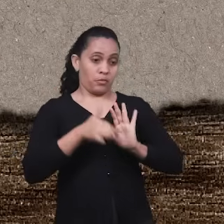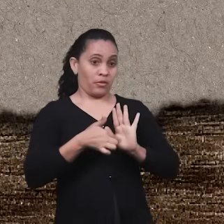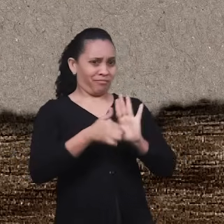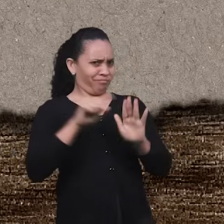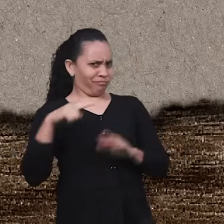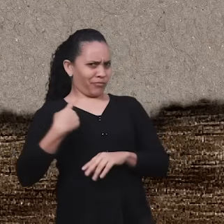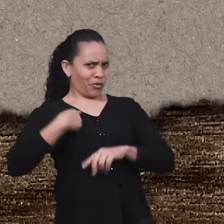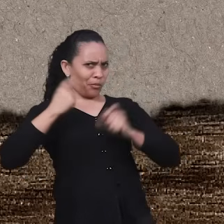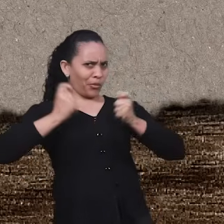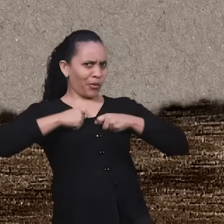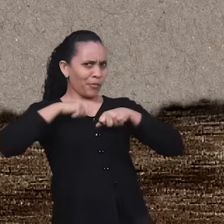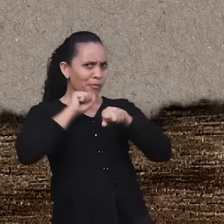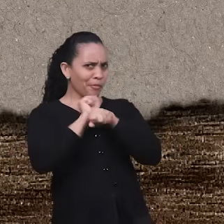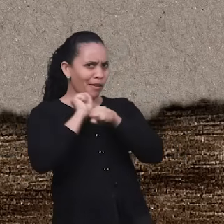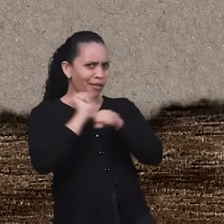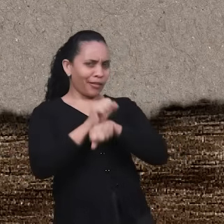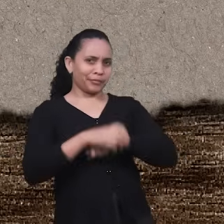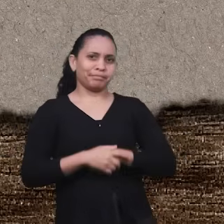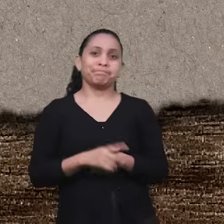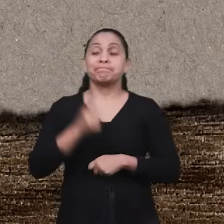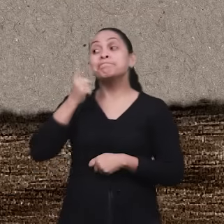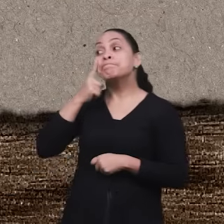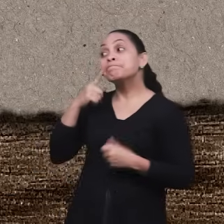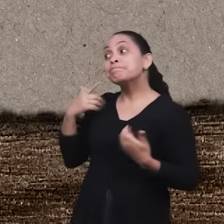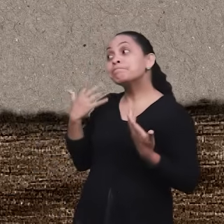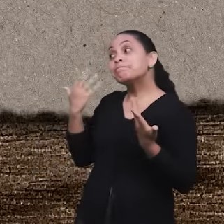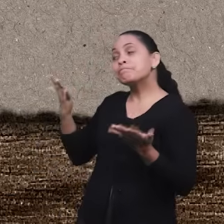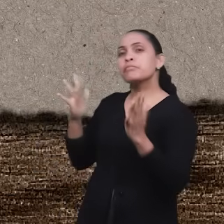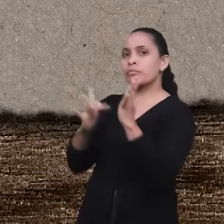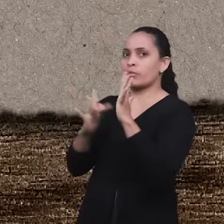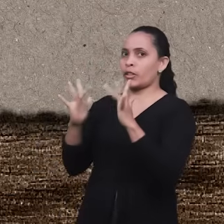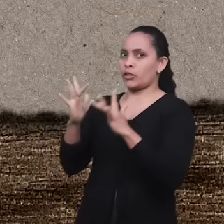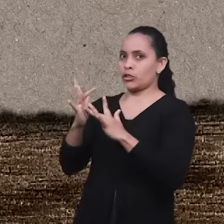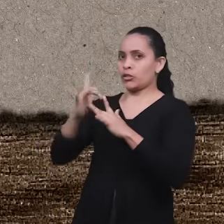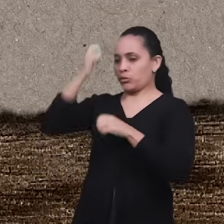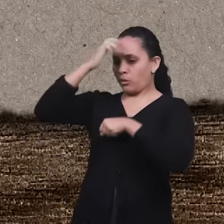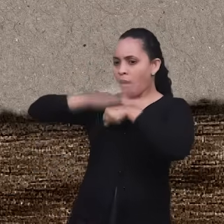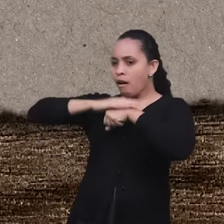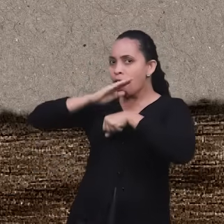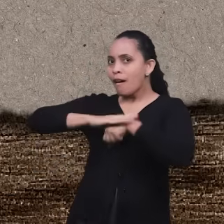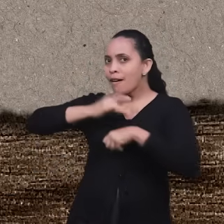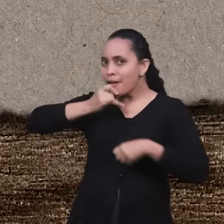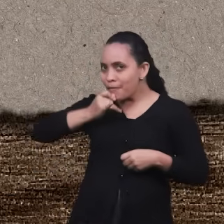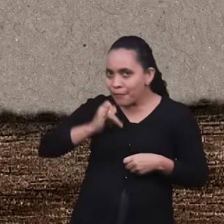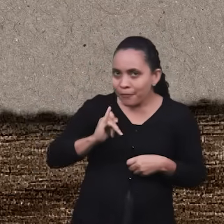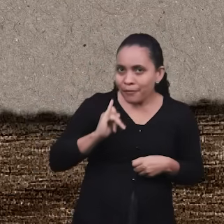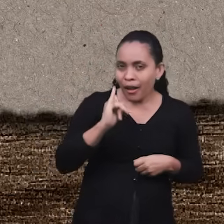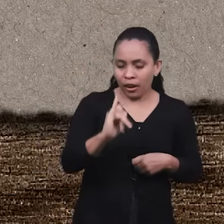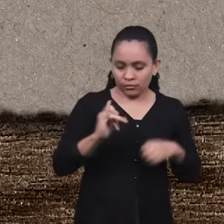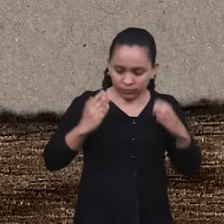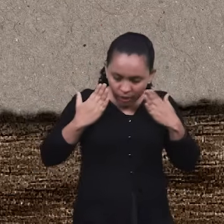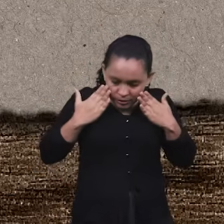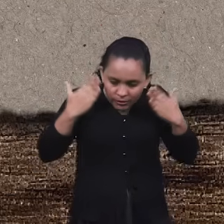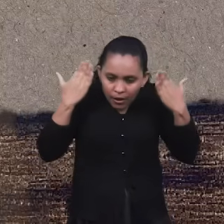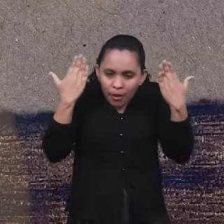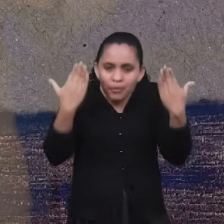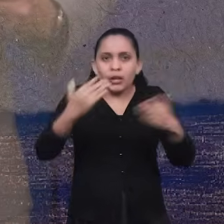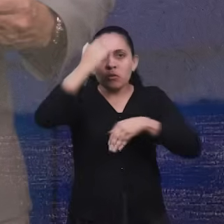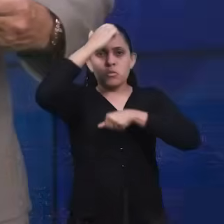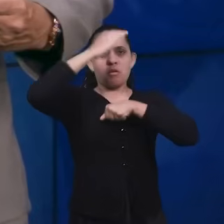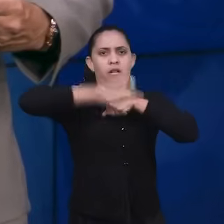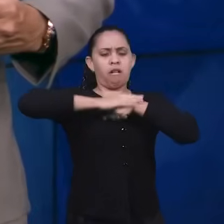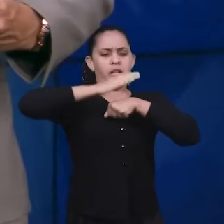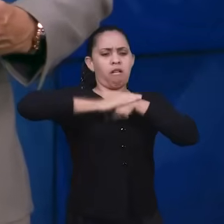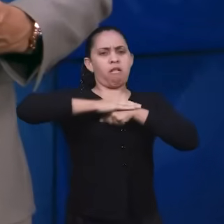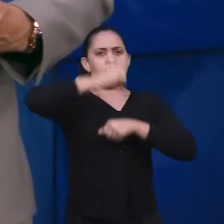parar. Veja que aqui é Jesus falando. E ele vai se apresentar como o Eu